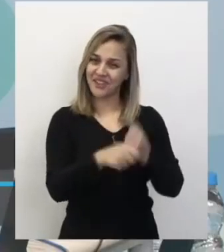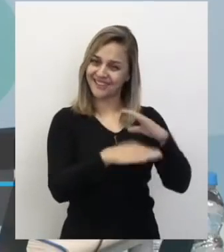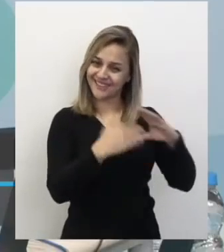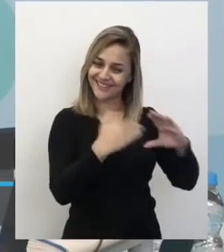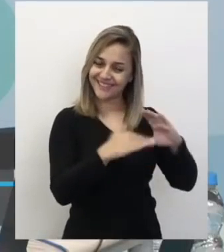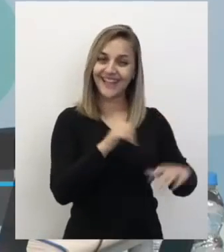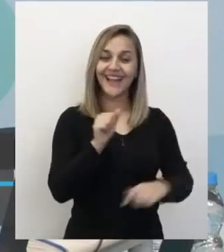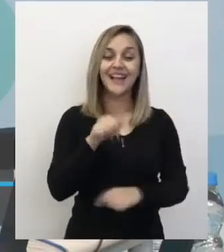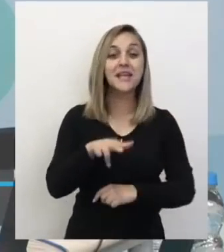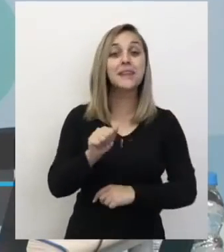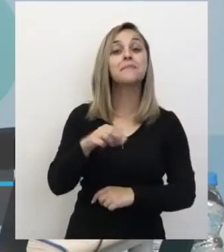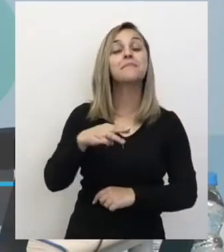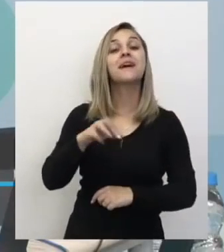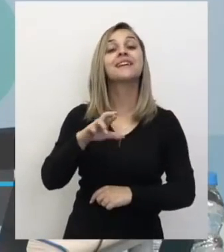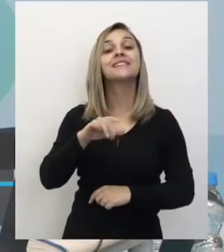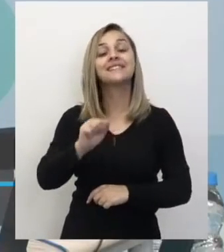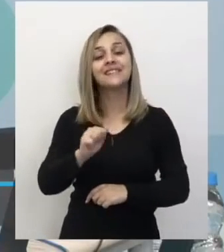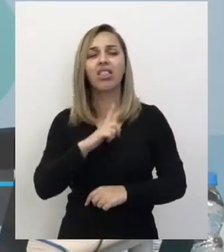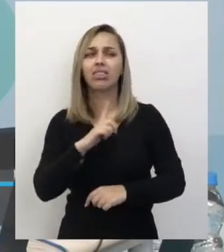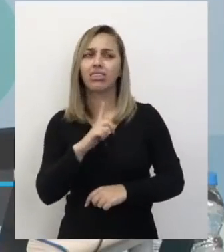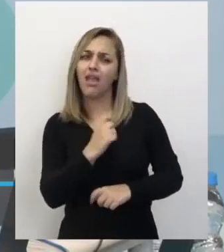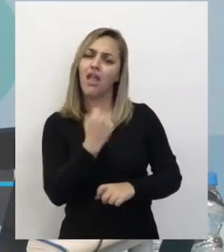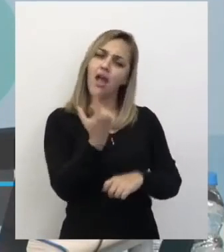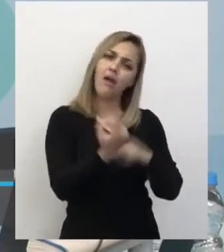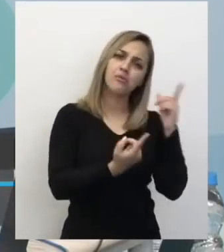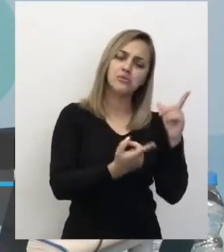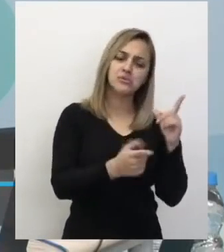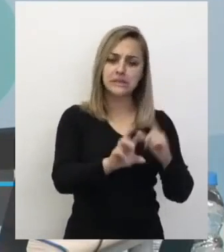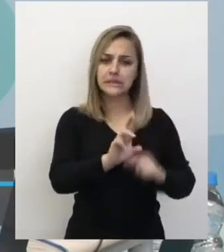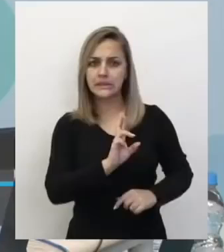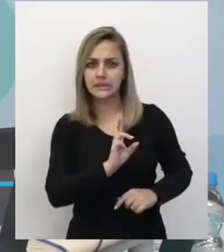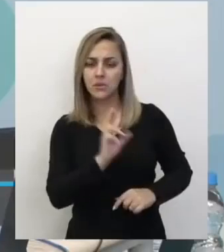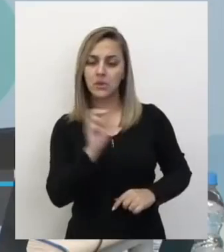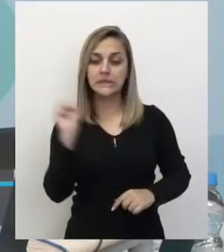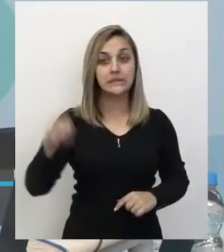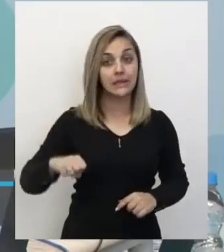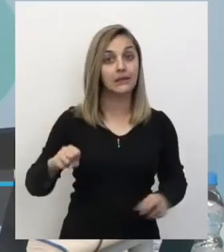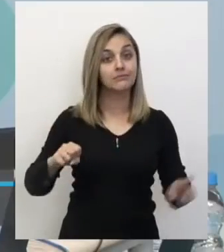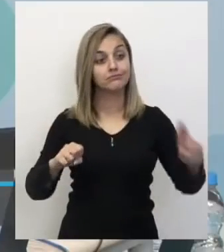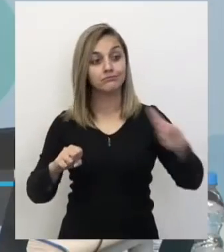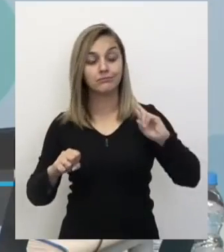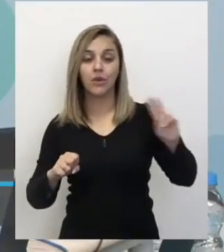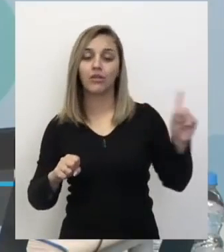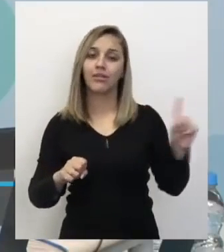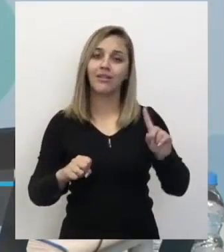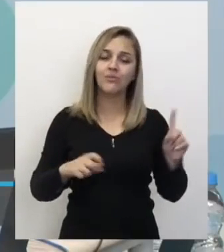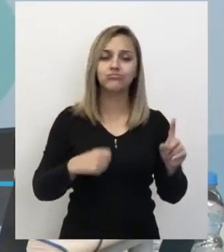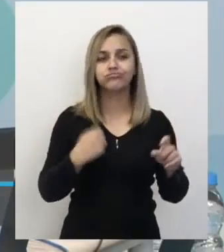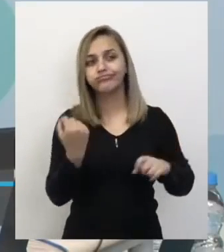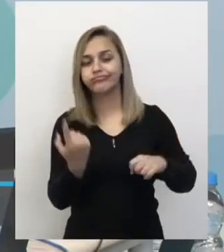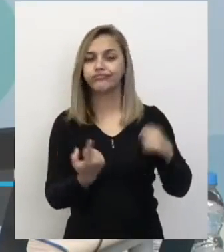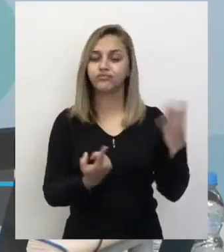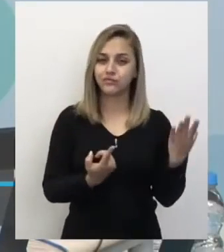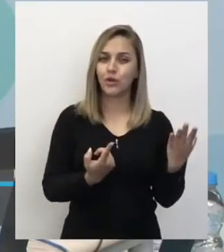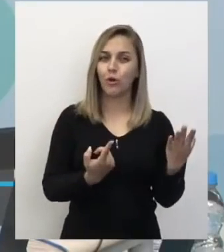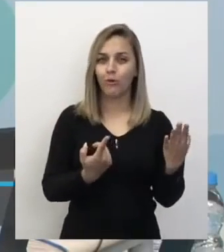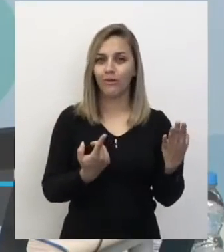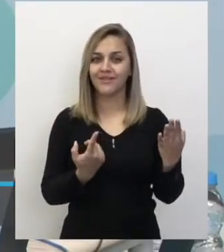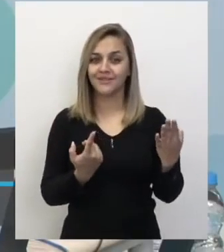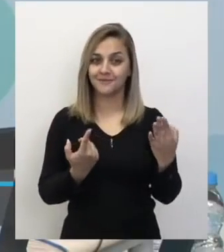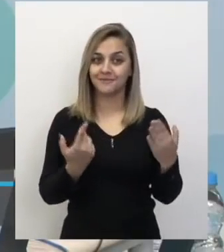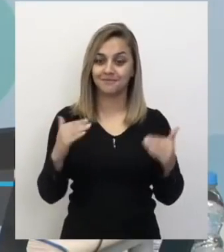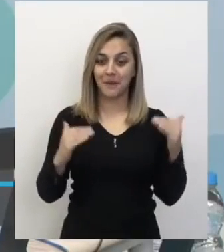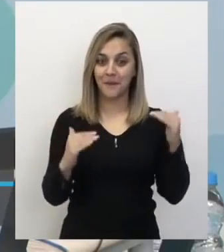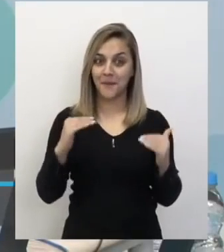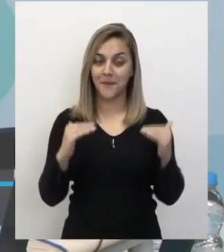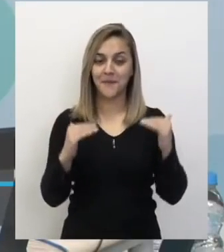muitos aqui colocaram sim, alguns outros não. Ficou aqui um impasse, Edjoel, entre essa pergunta aí